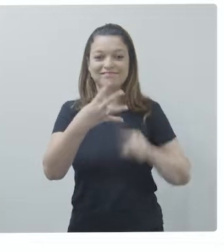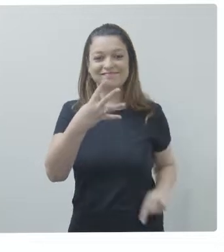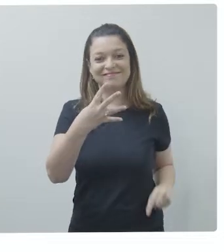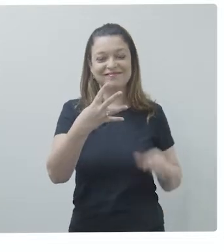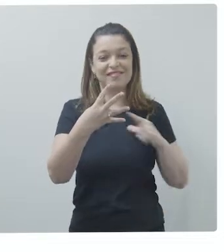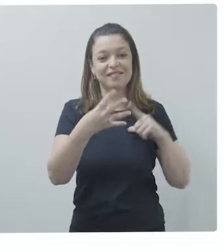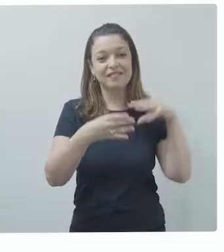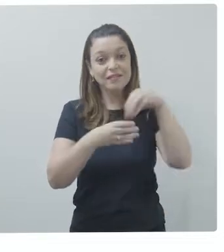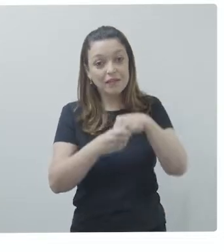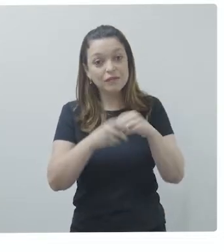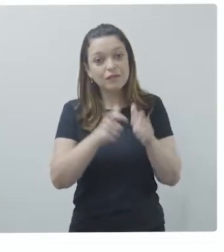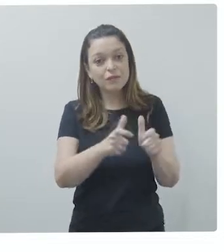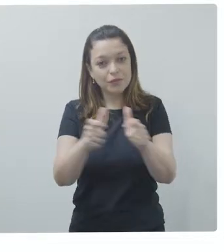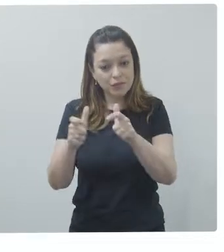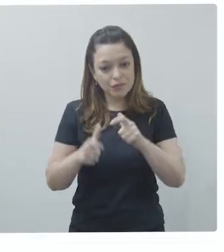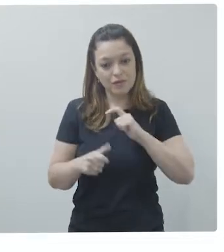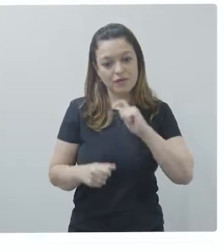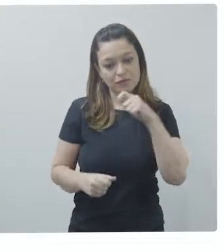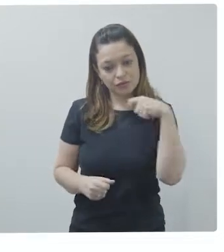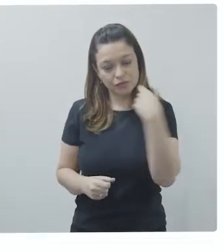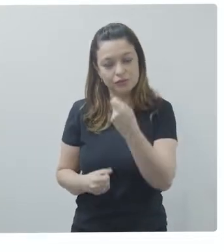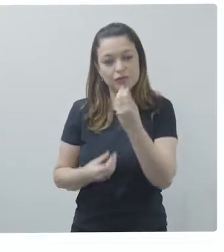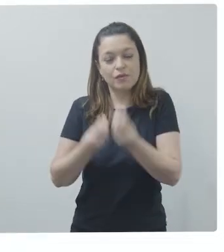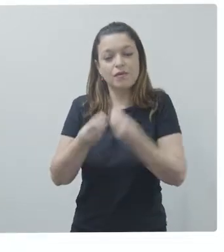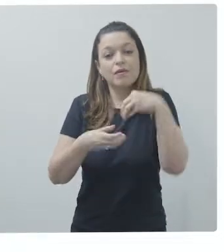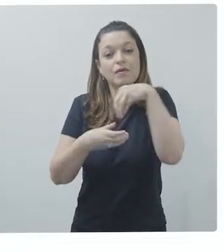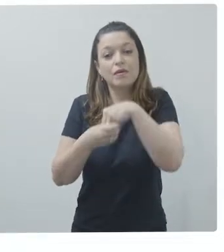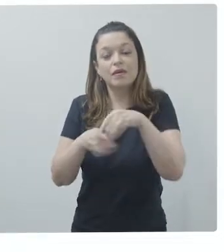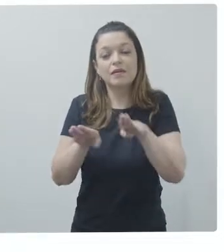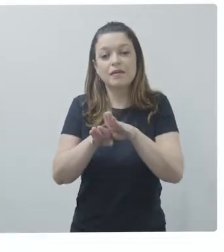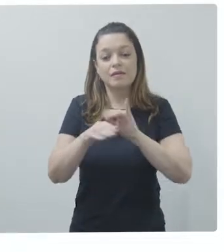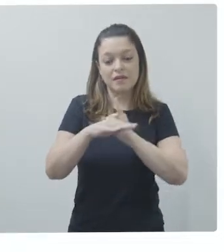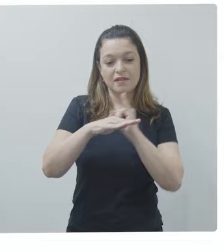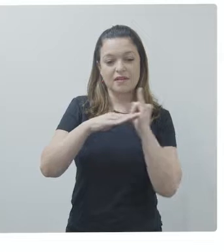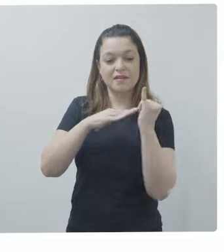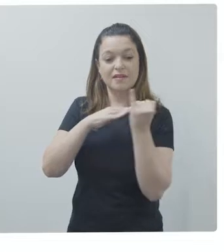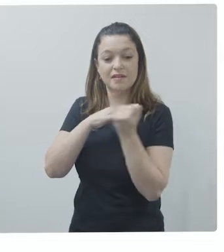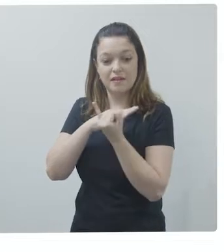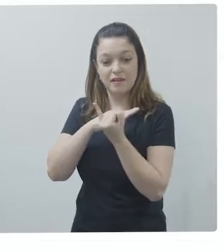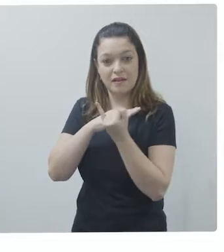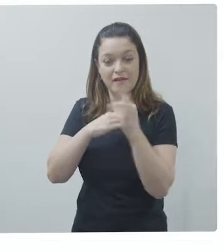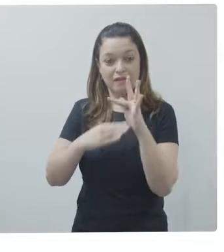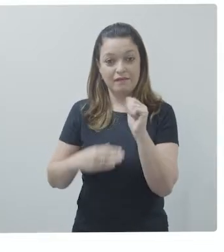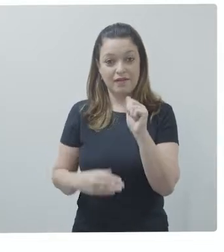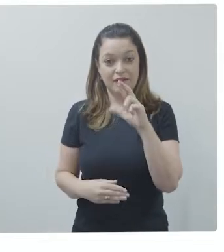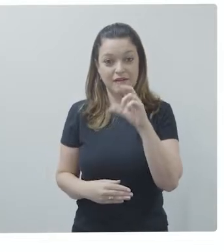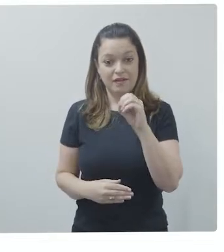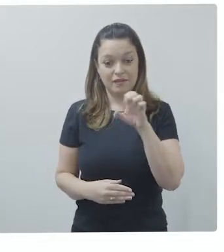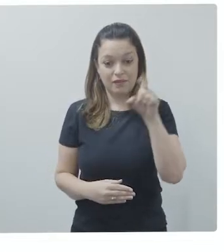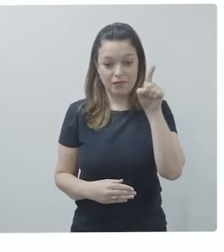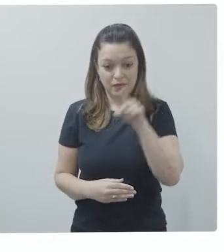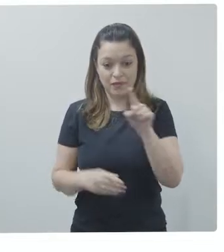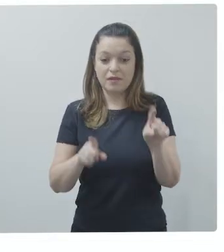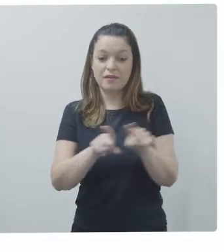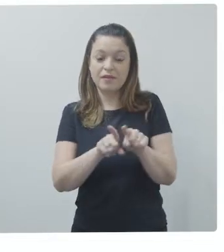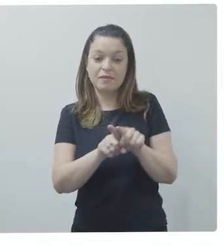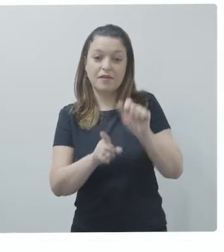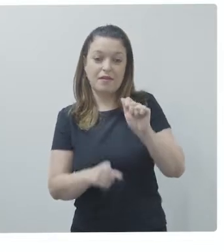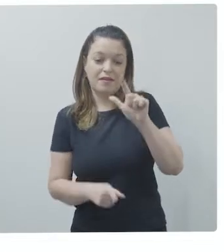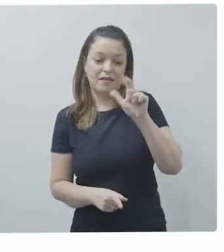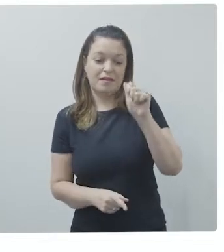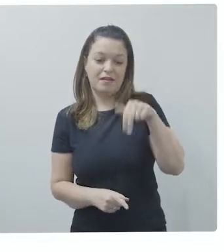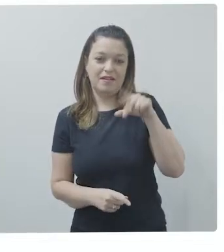regiões autônomas dinamarquesas da Groenlândia e as Ilhas Faroé e a finlandesa Ilhas Åland.